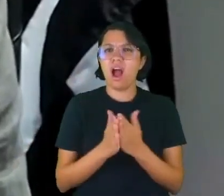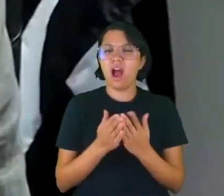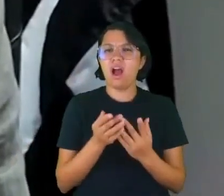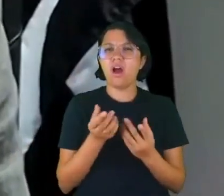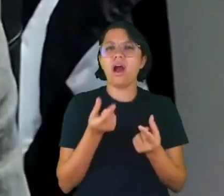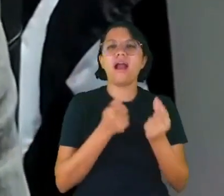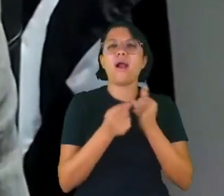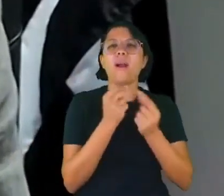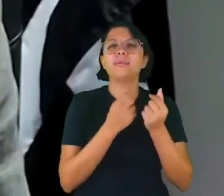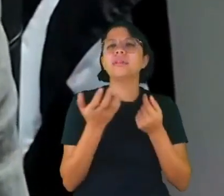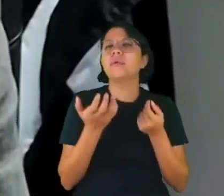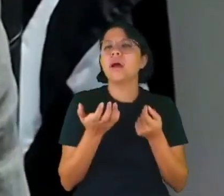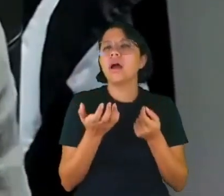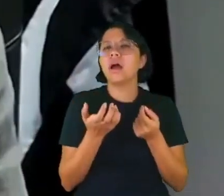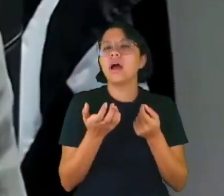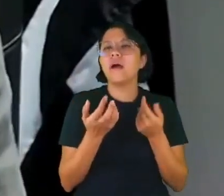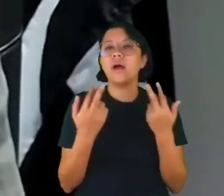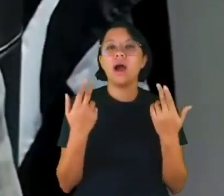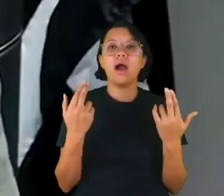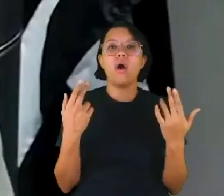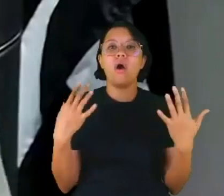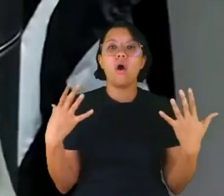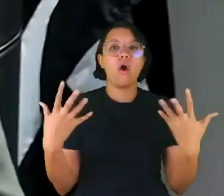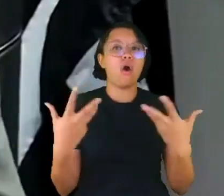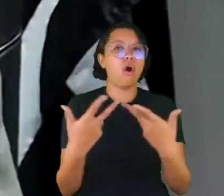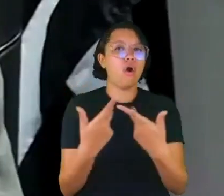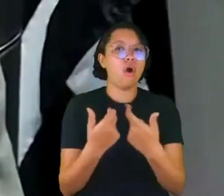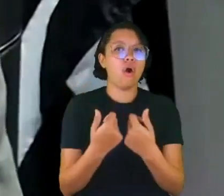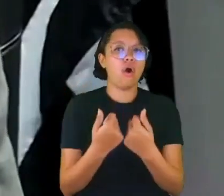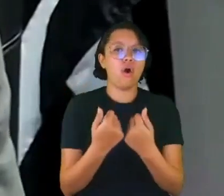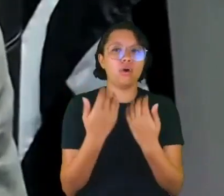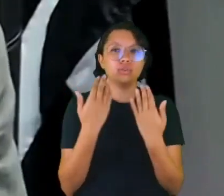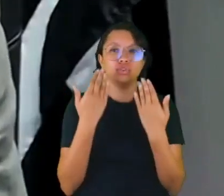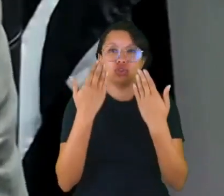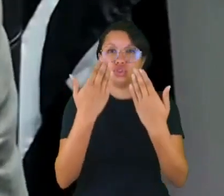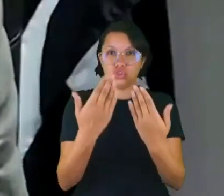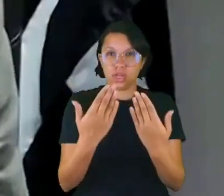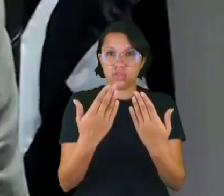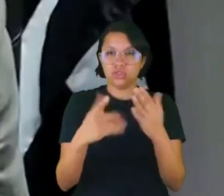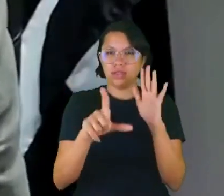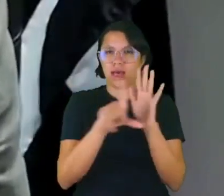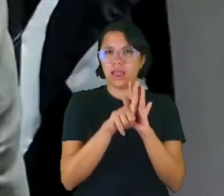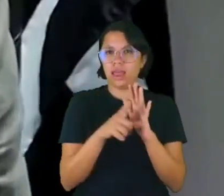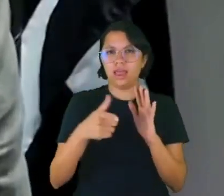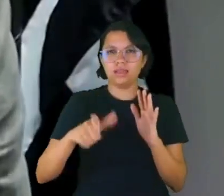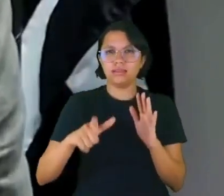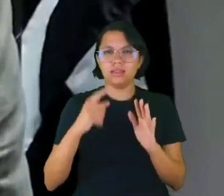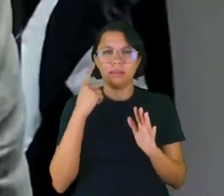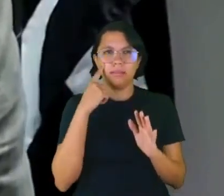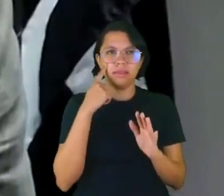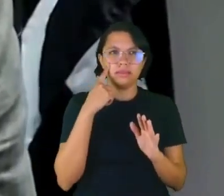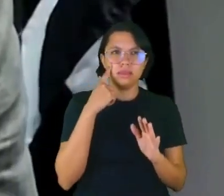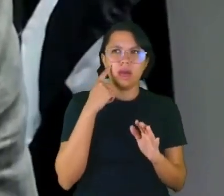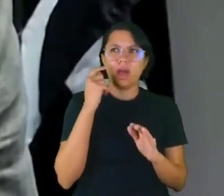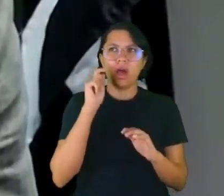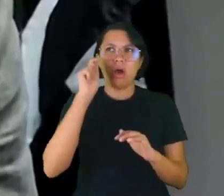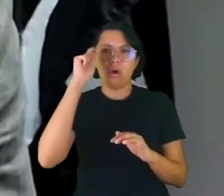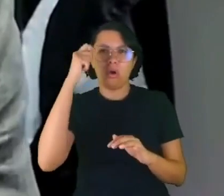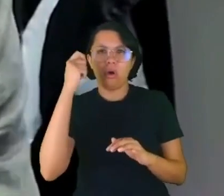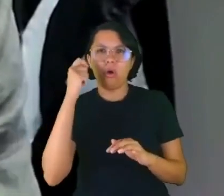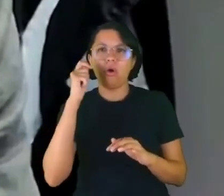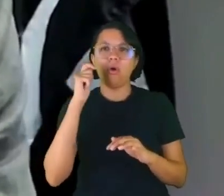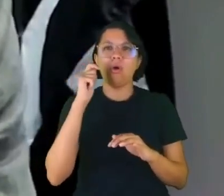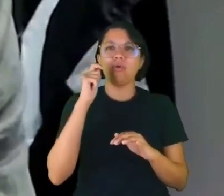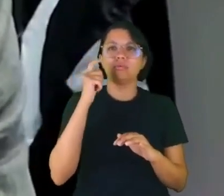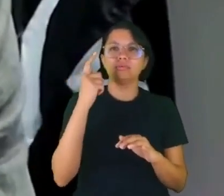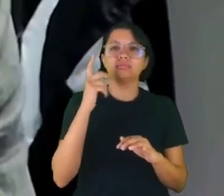queremos? E mais, a igualdade de todos perante a lei, sem distinção de raça, sexo, cor, etc. E também, se eu não